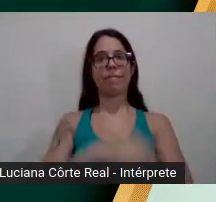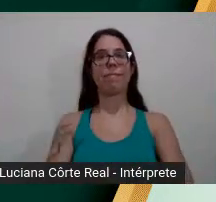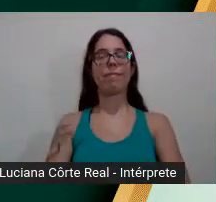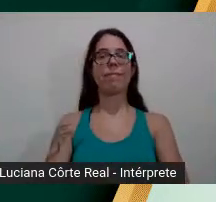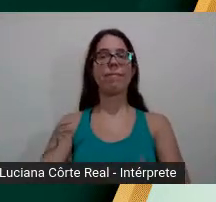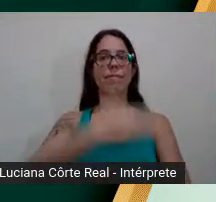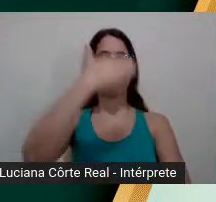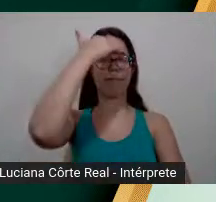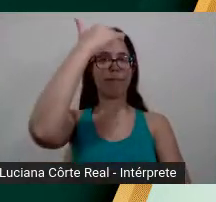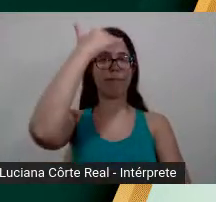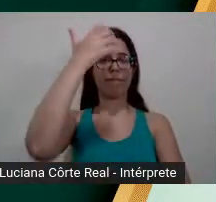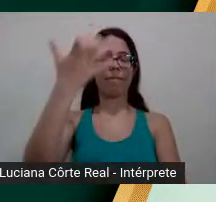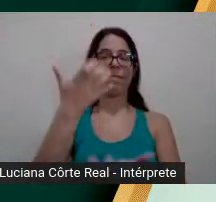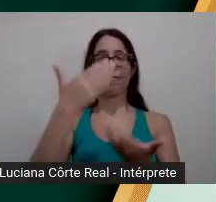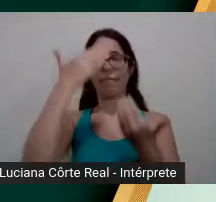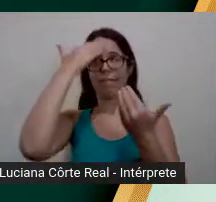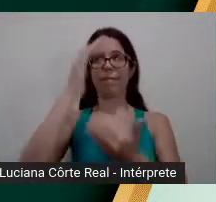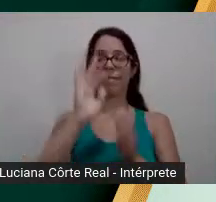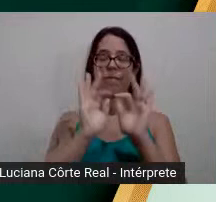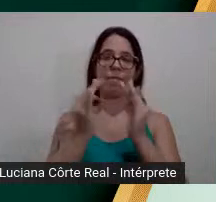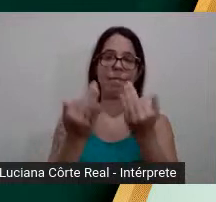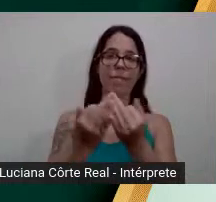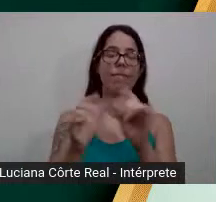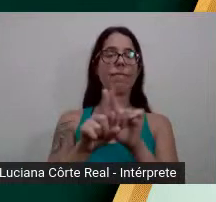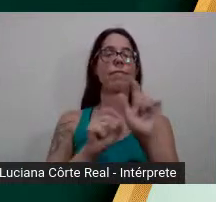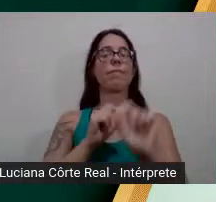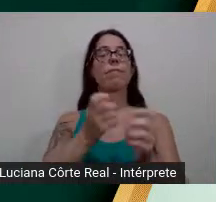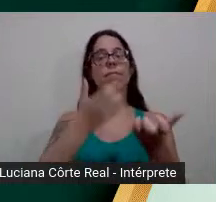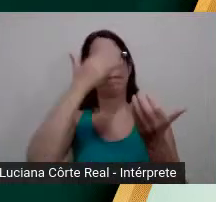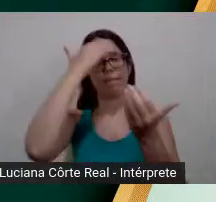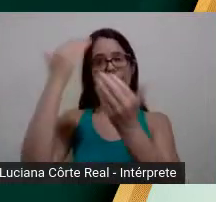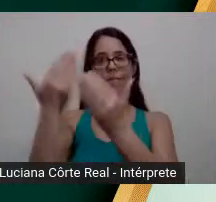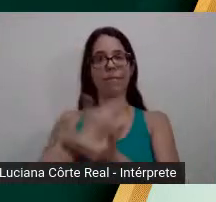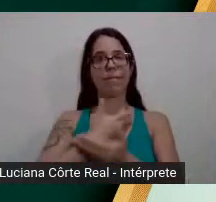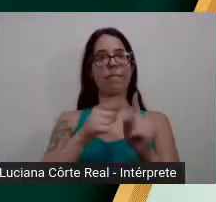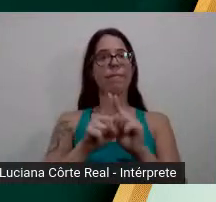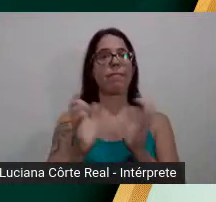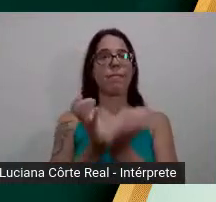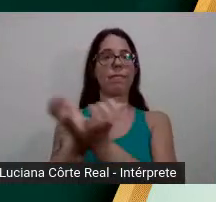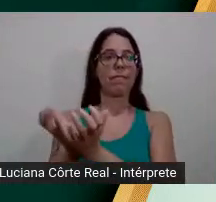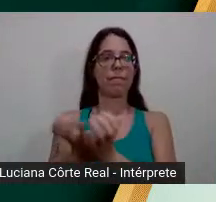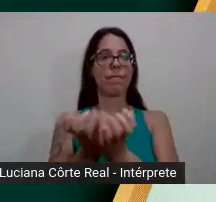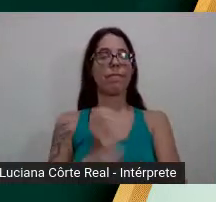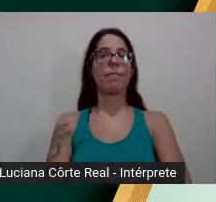Muito obrigada, agradeço a minha família, aos meus amigos e colegas.